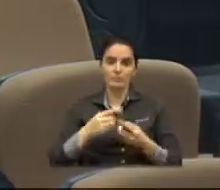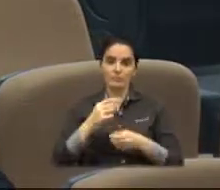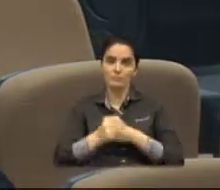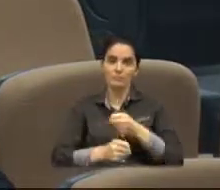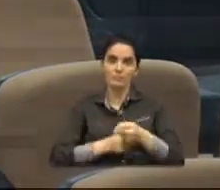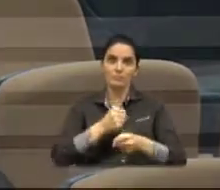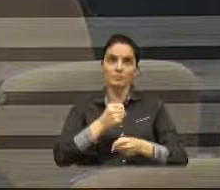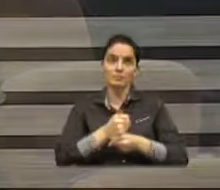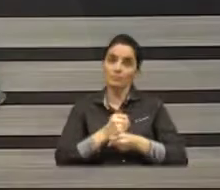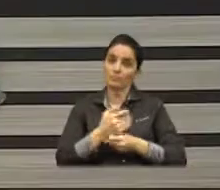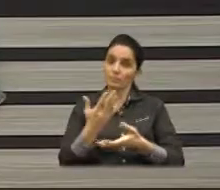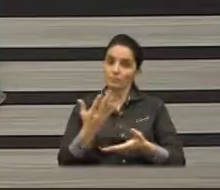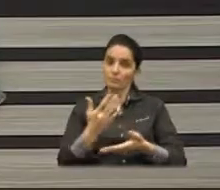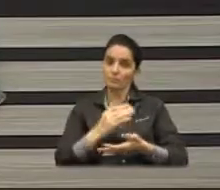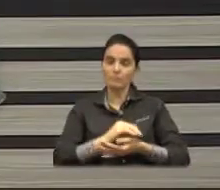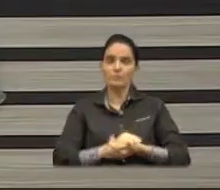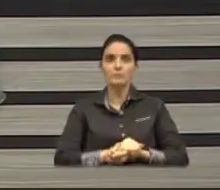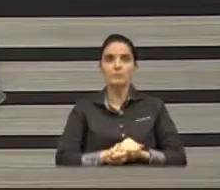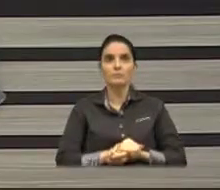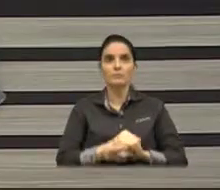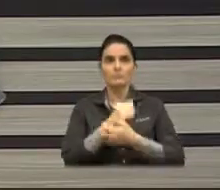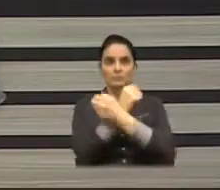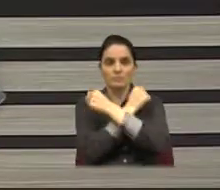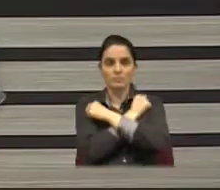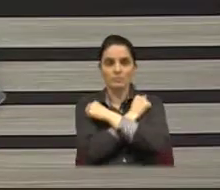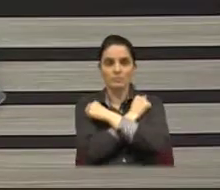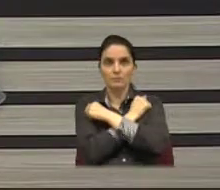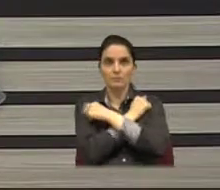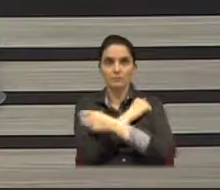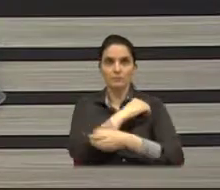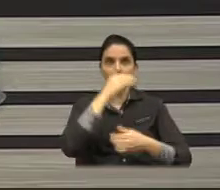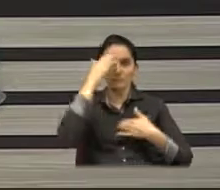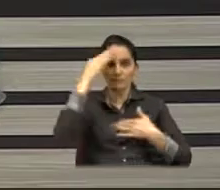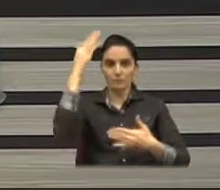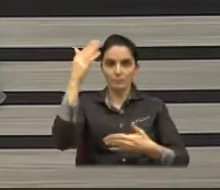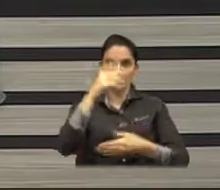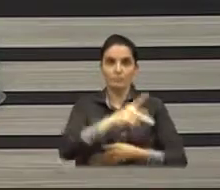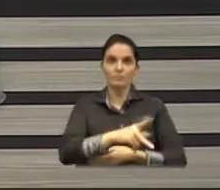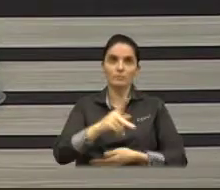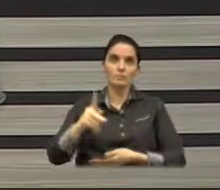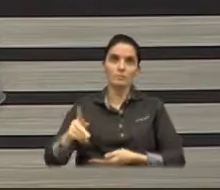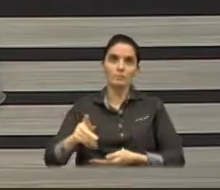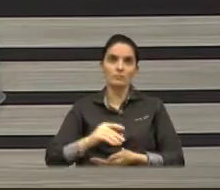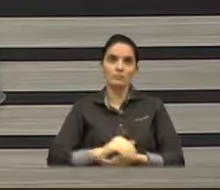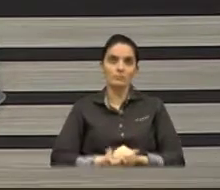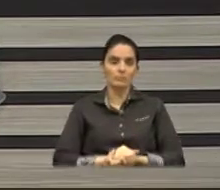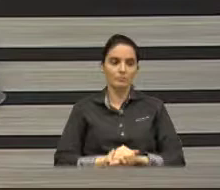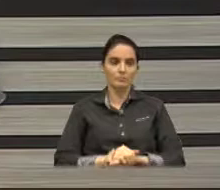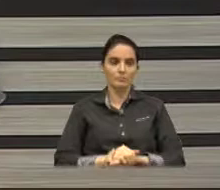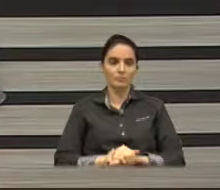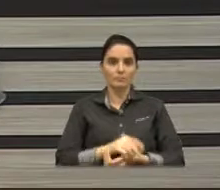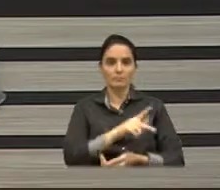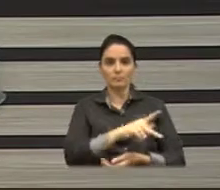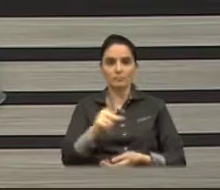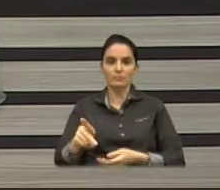Miro? Nosso abraço. Muito obrigado, presidente. O projeto de lei